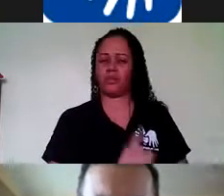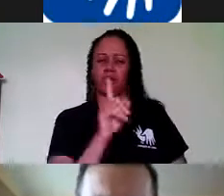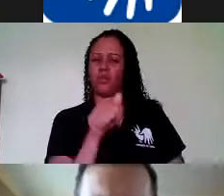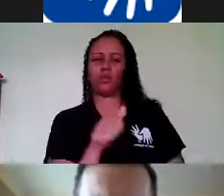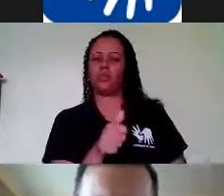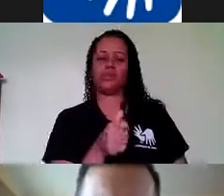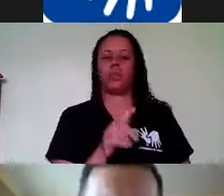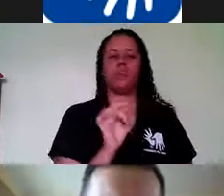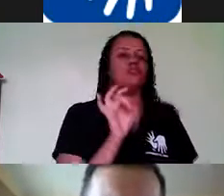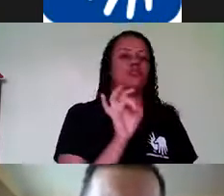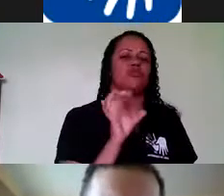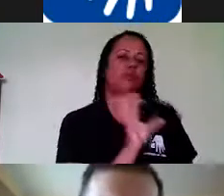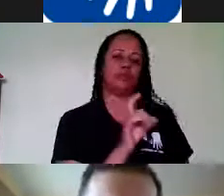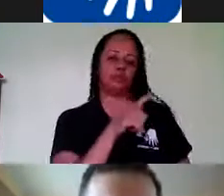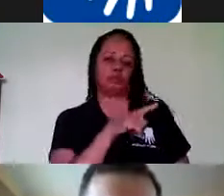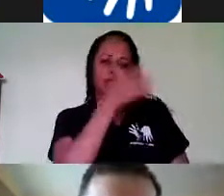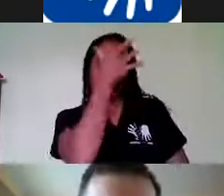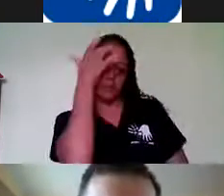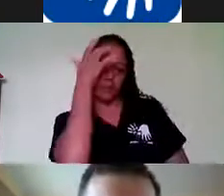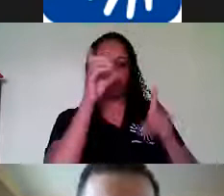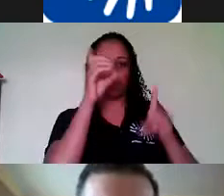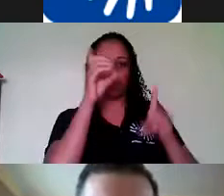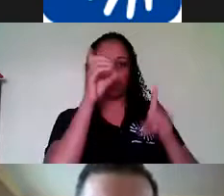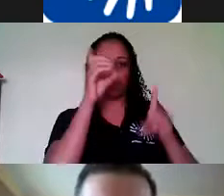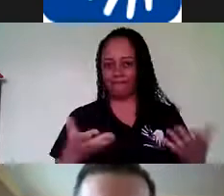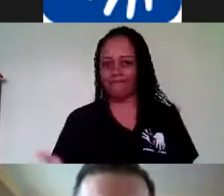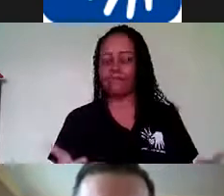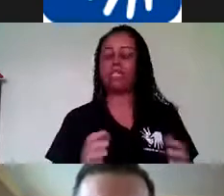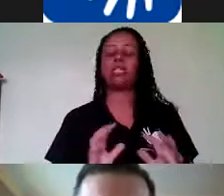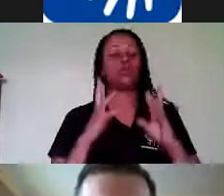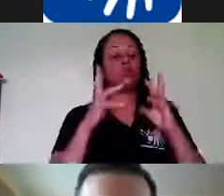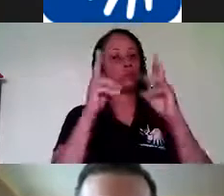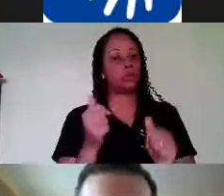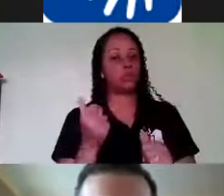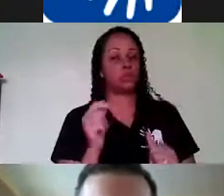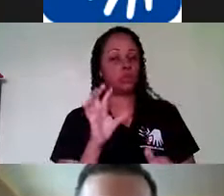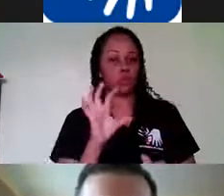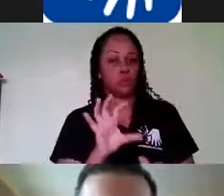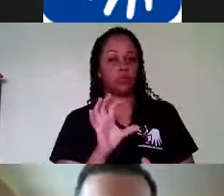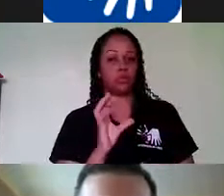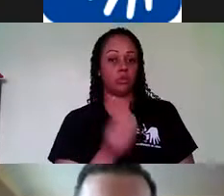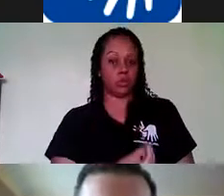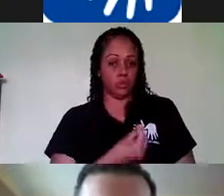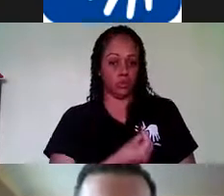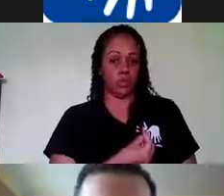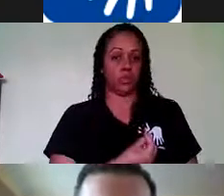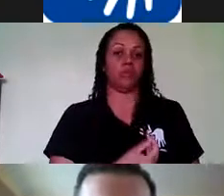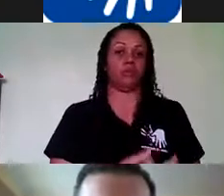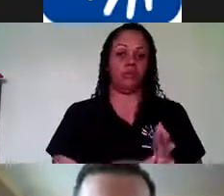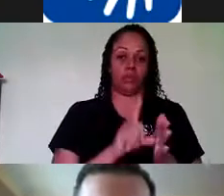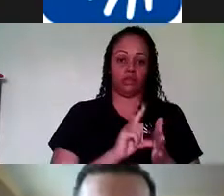deficiências, né? E, então, diante de tudo isso que a gente vive, como o Flávio mesmo, que falou um pouco antes de